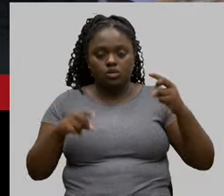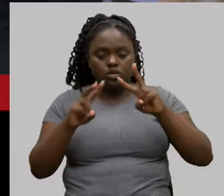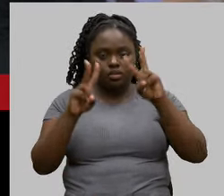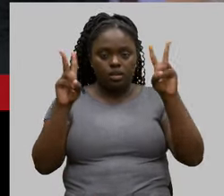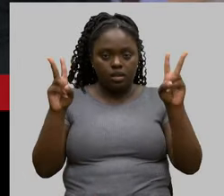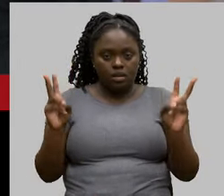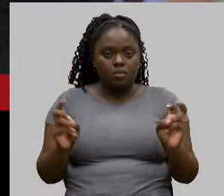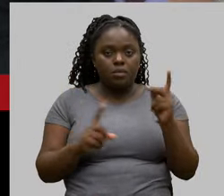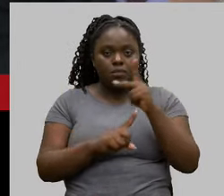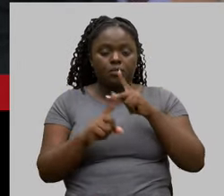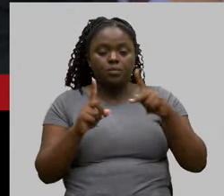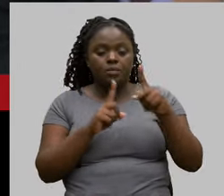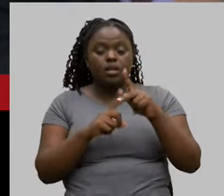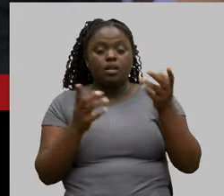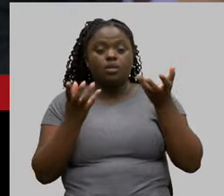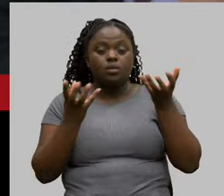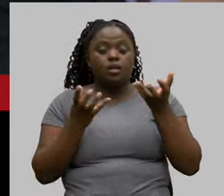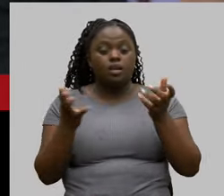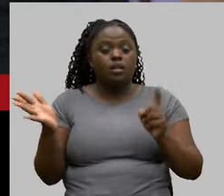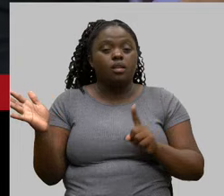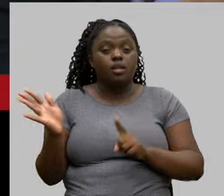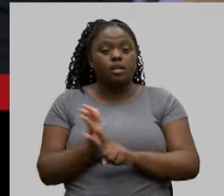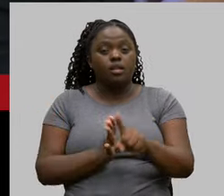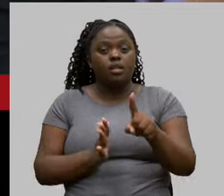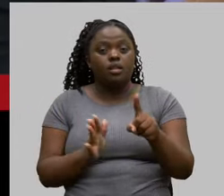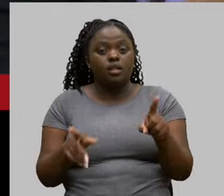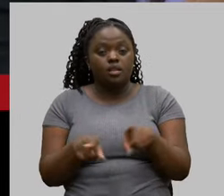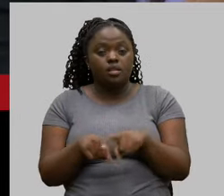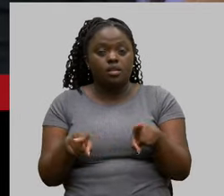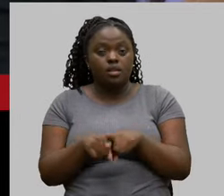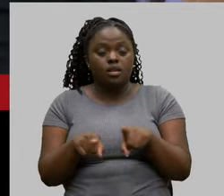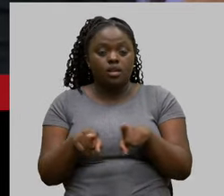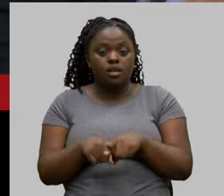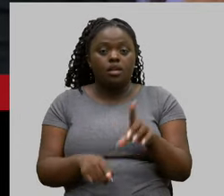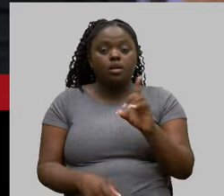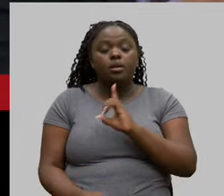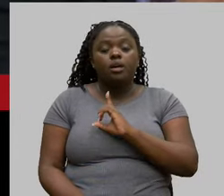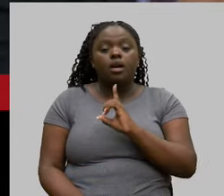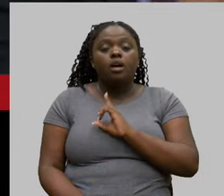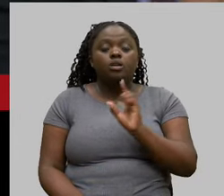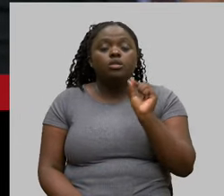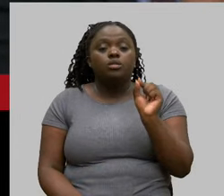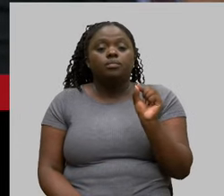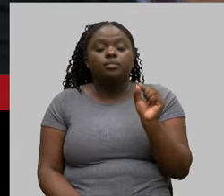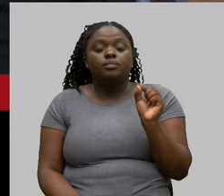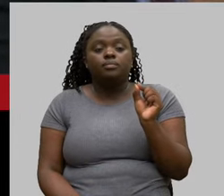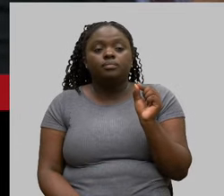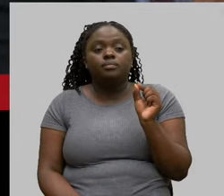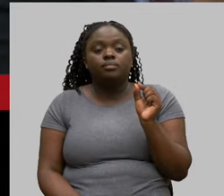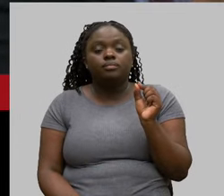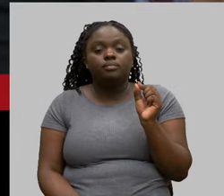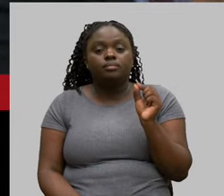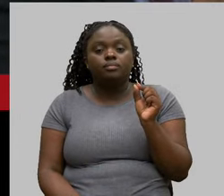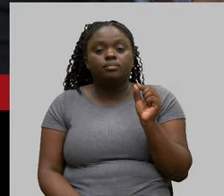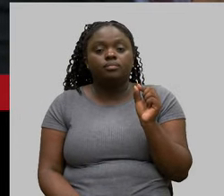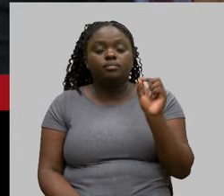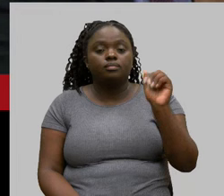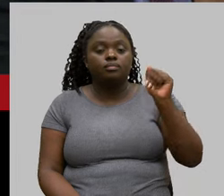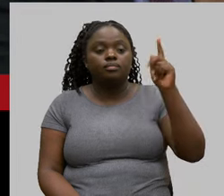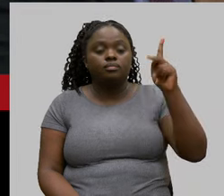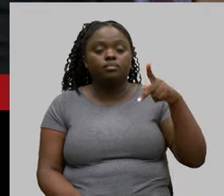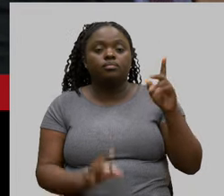eu quero fazer um questionamento ao também Deputado sobre a questão da da aposentadoria